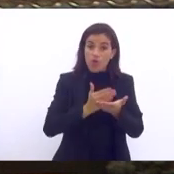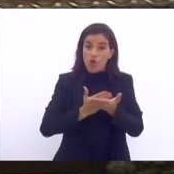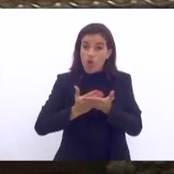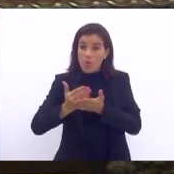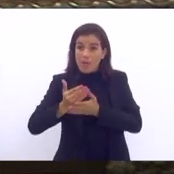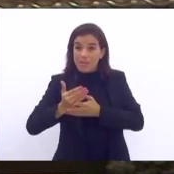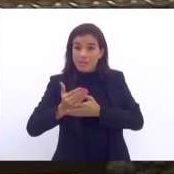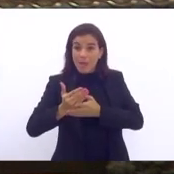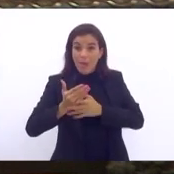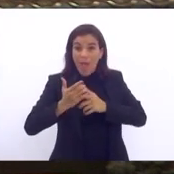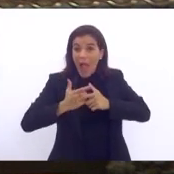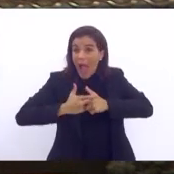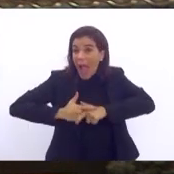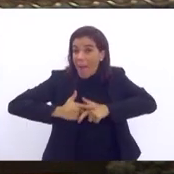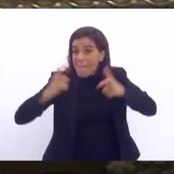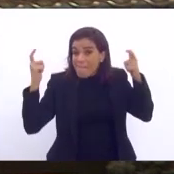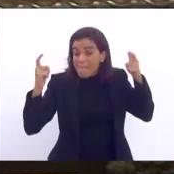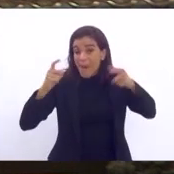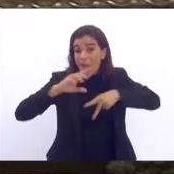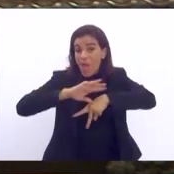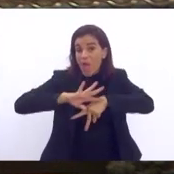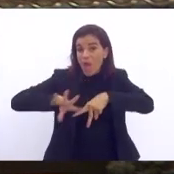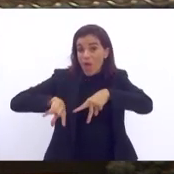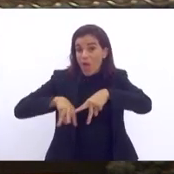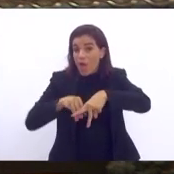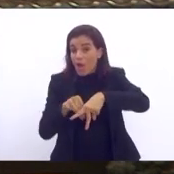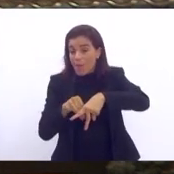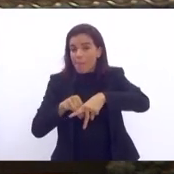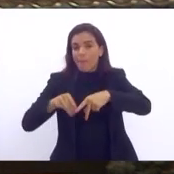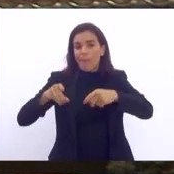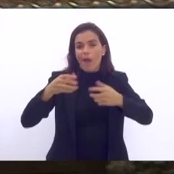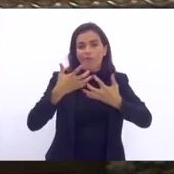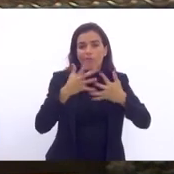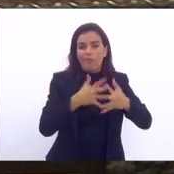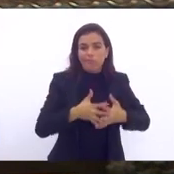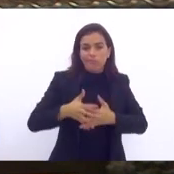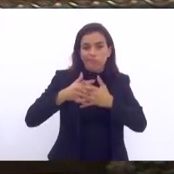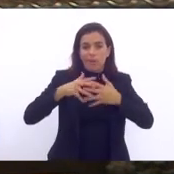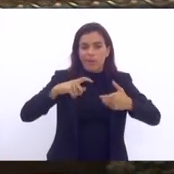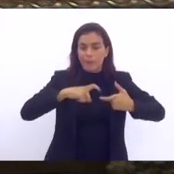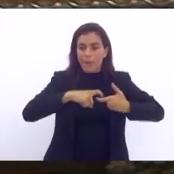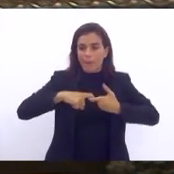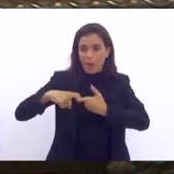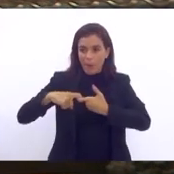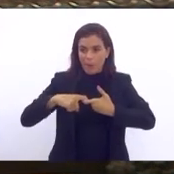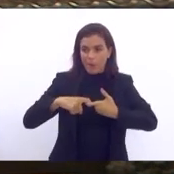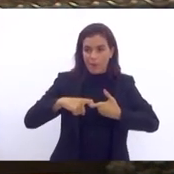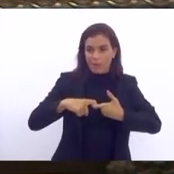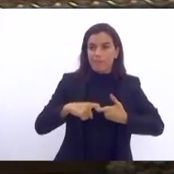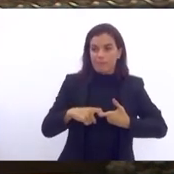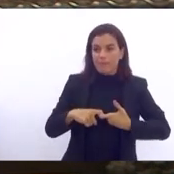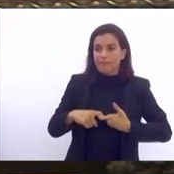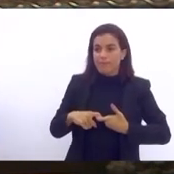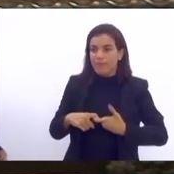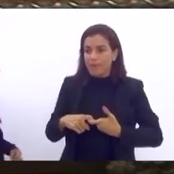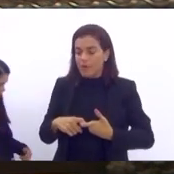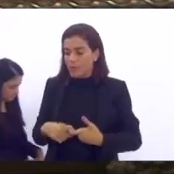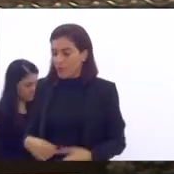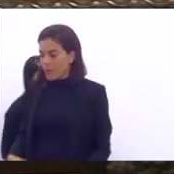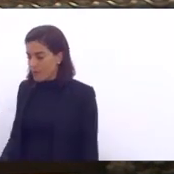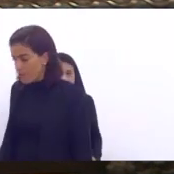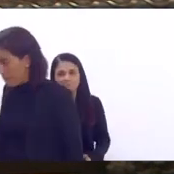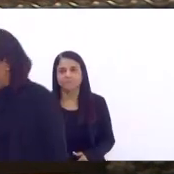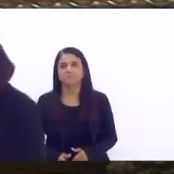do estado do Rio de Janeiro, que é a máfia do reboque e a indústria da multa. E aí, mais uma vez, a todo